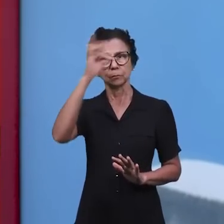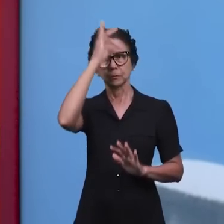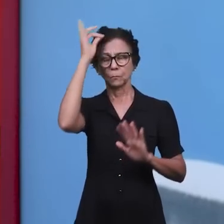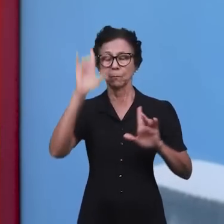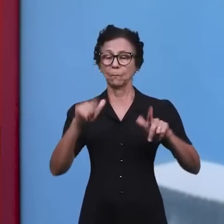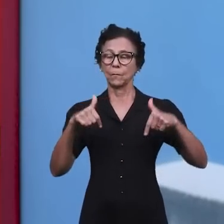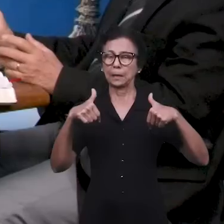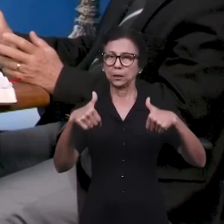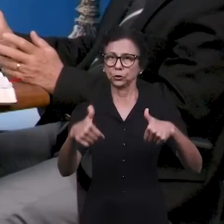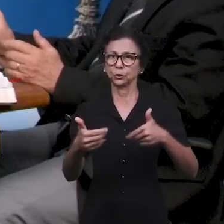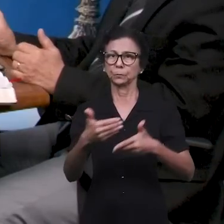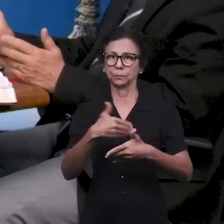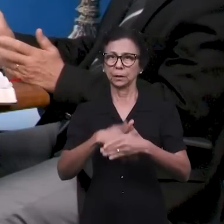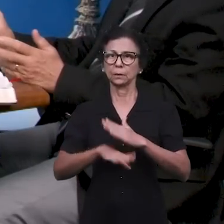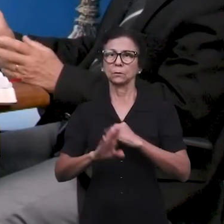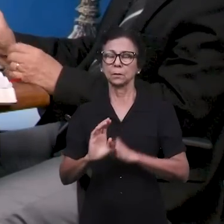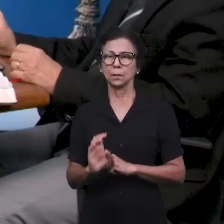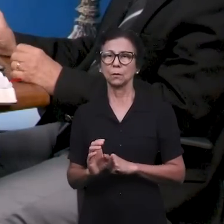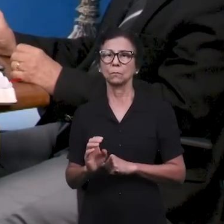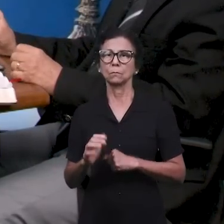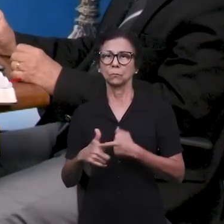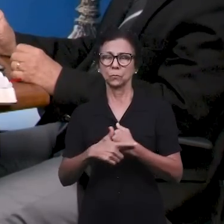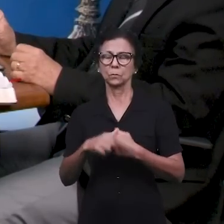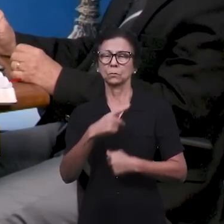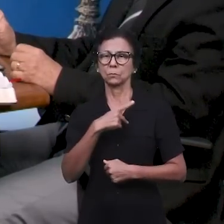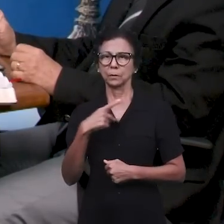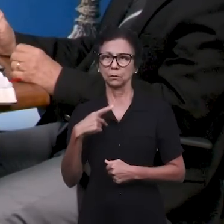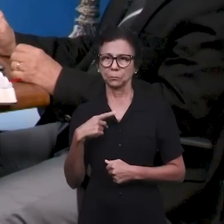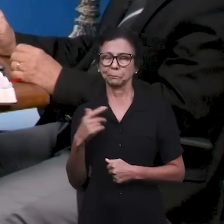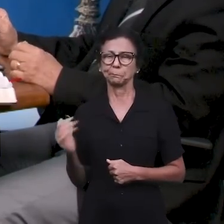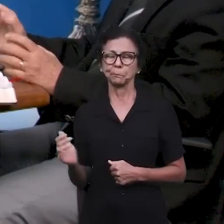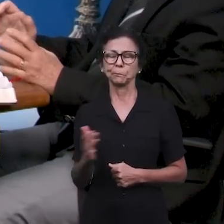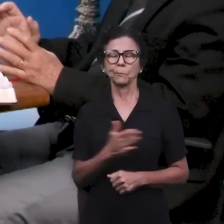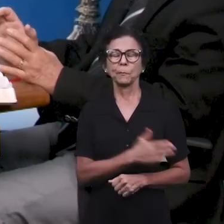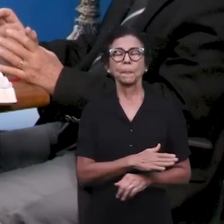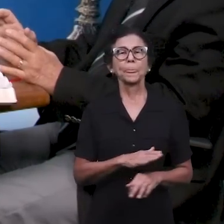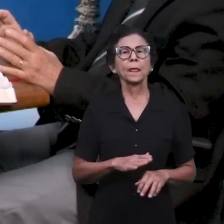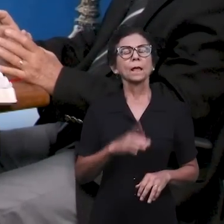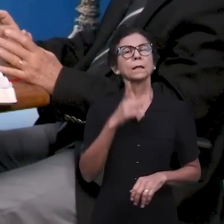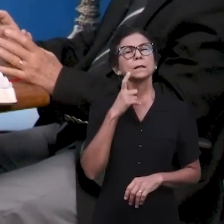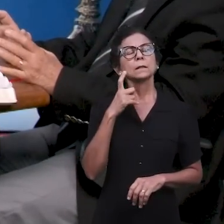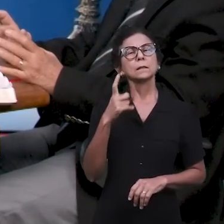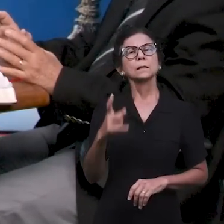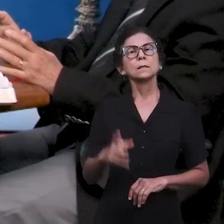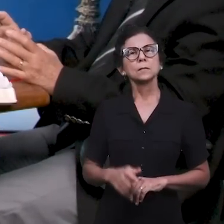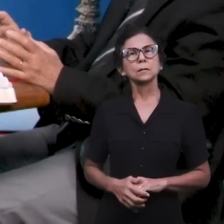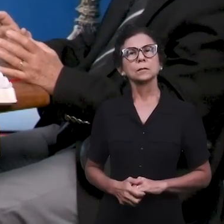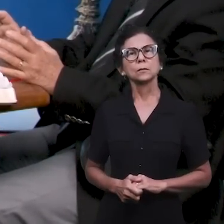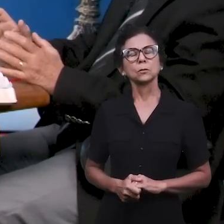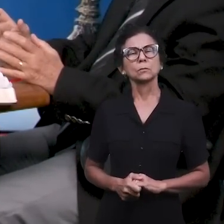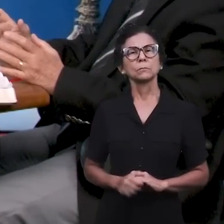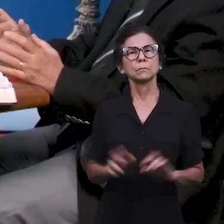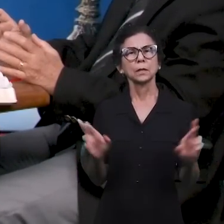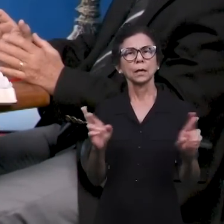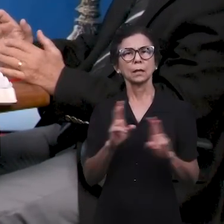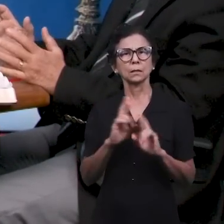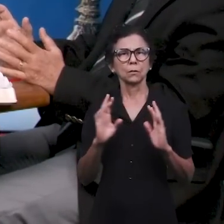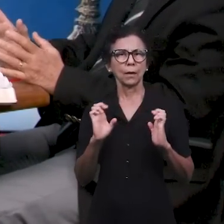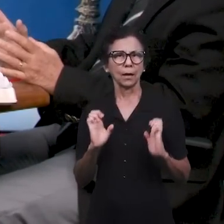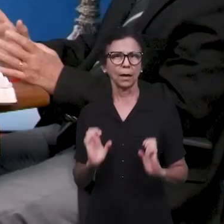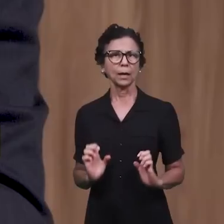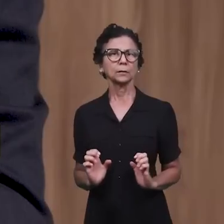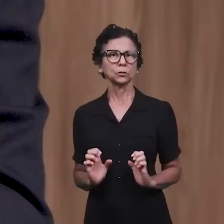no ministério. É interessante até porque, veja bem, existe esse aspecto da questão ética do pastor com